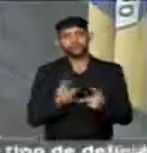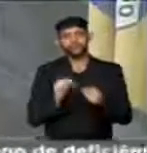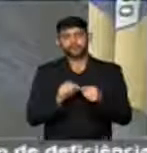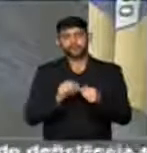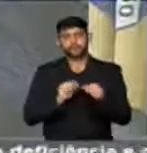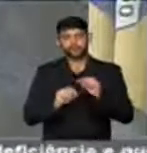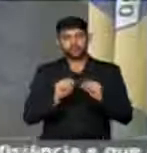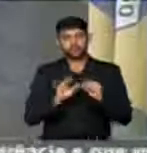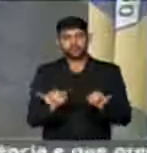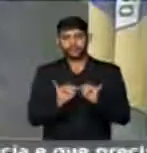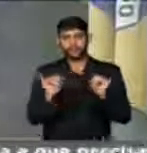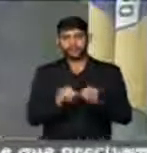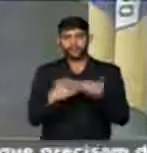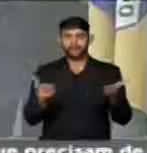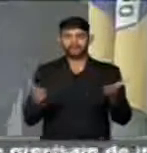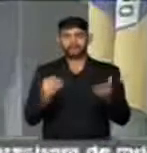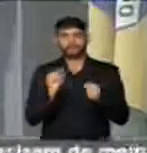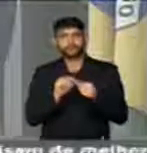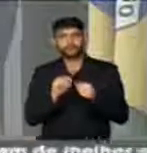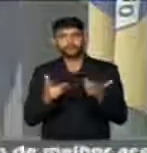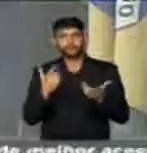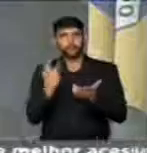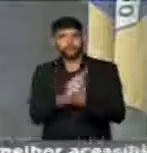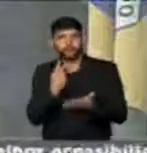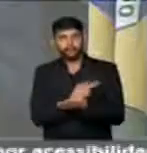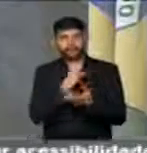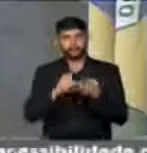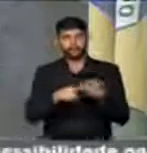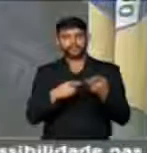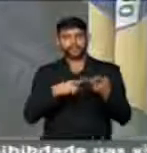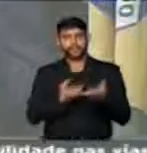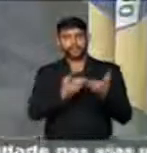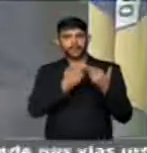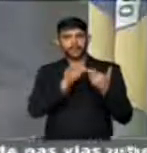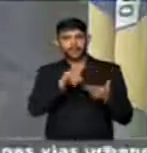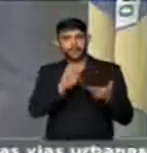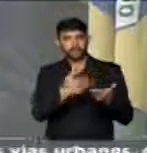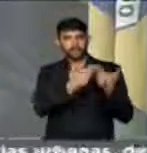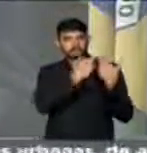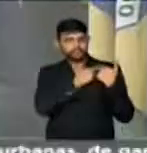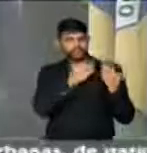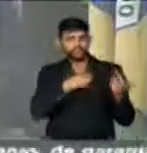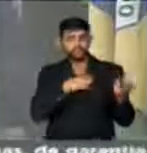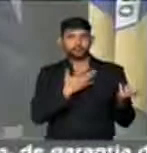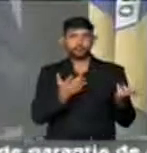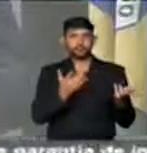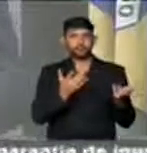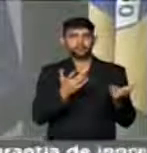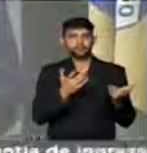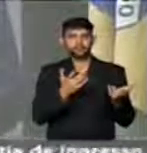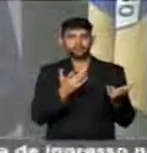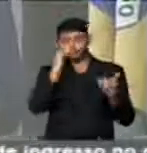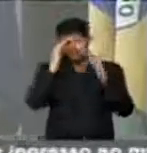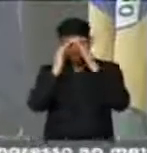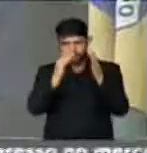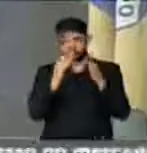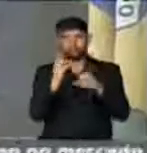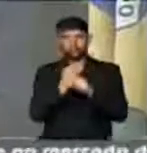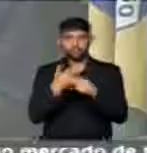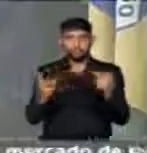fazendo bobagens, cometendo imprudências, crime de responsabilidade, né? Realmente